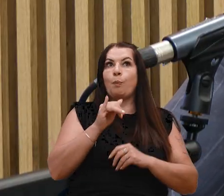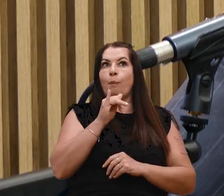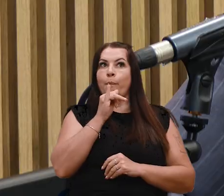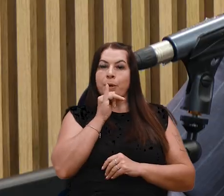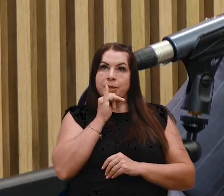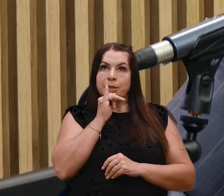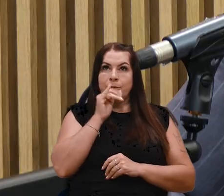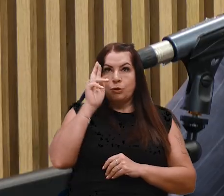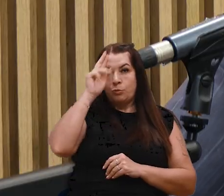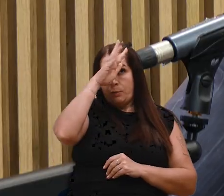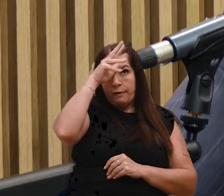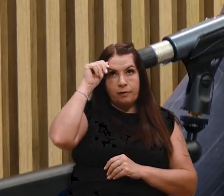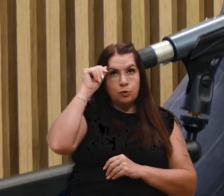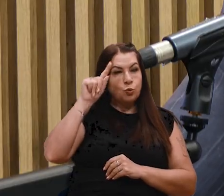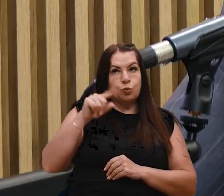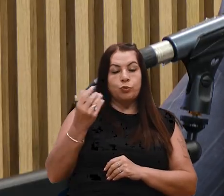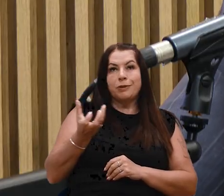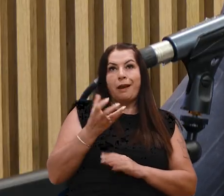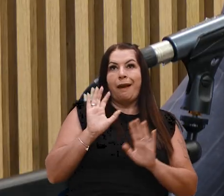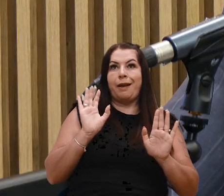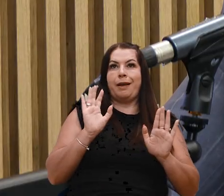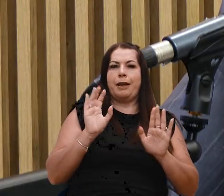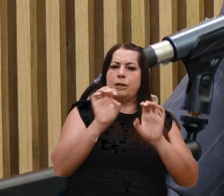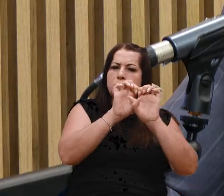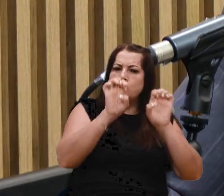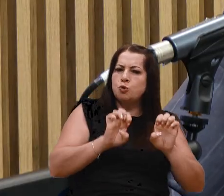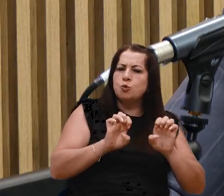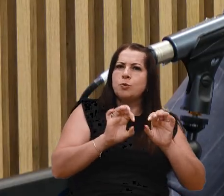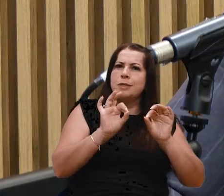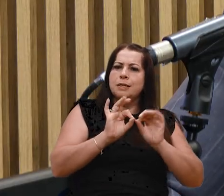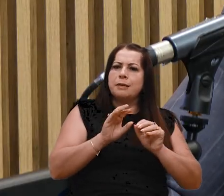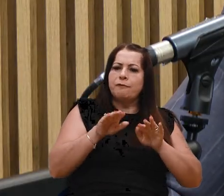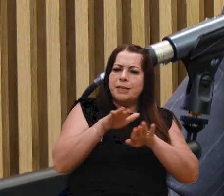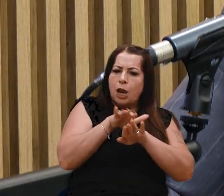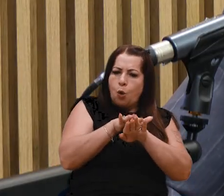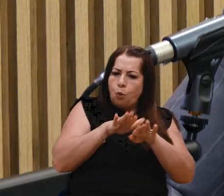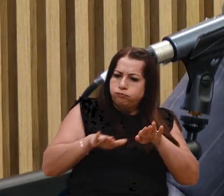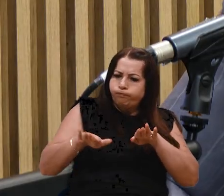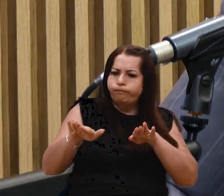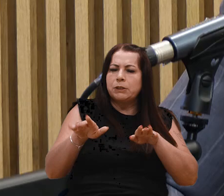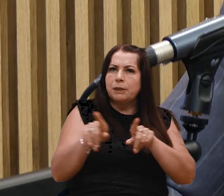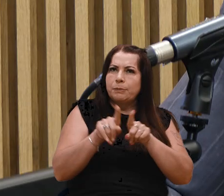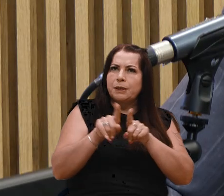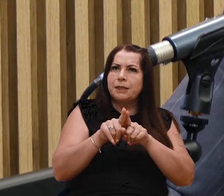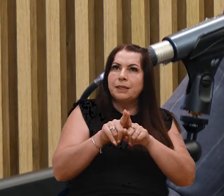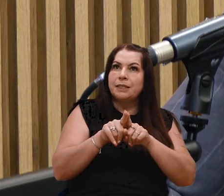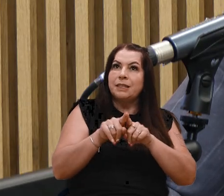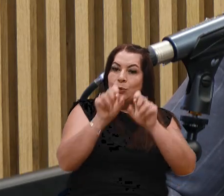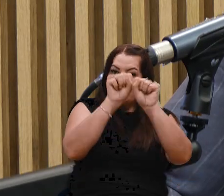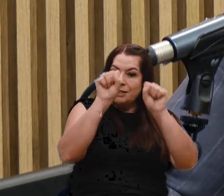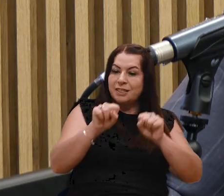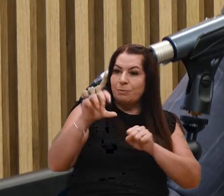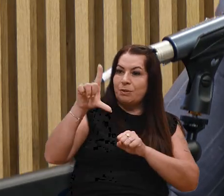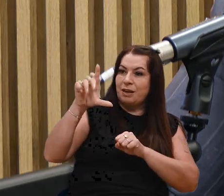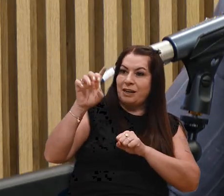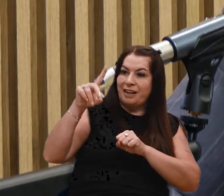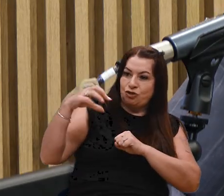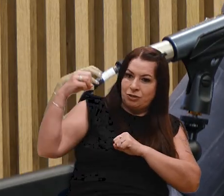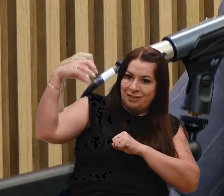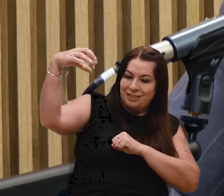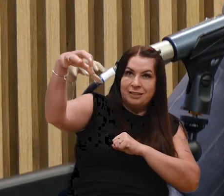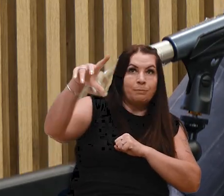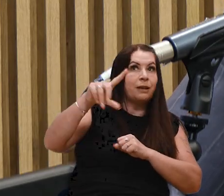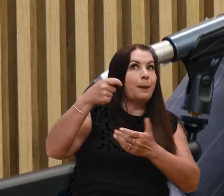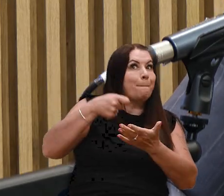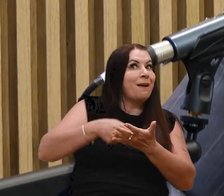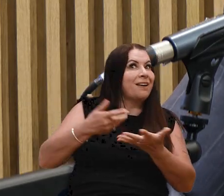com prefeitos, todos querem, né, infraestrutura, duplicado, né, com sistema de LED, mas alguém tem que pagar essa conta. Voltamos ao que